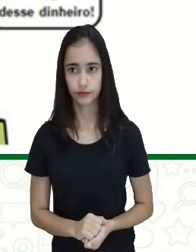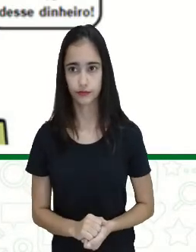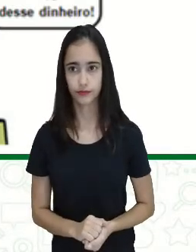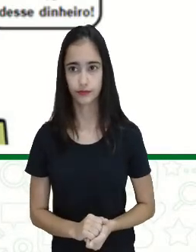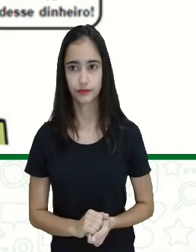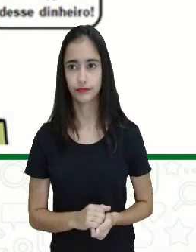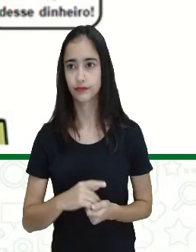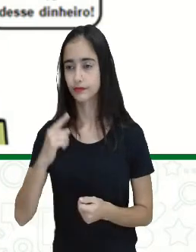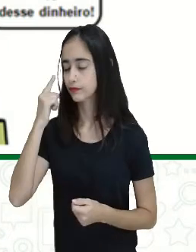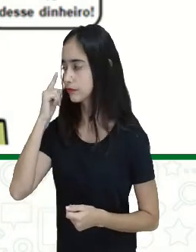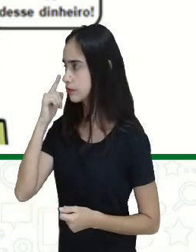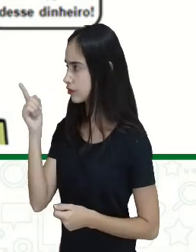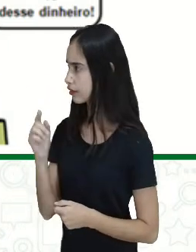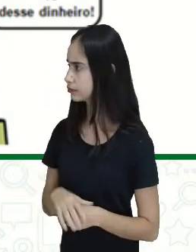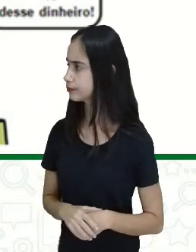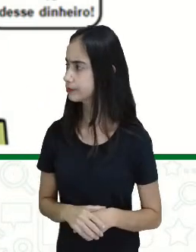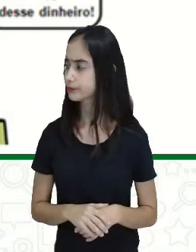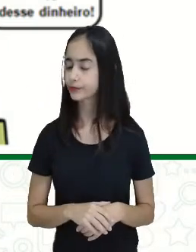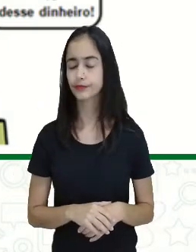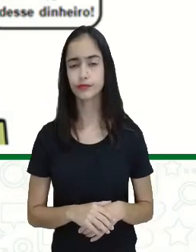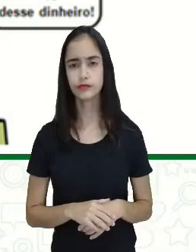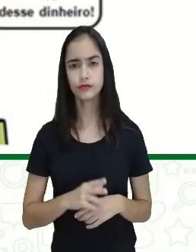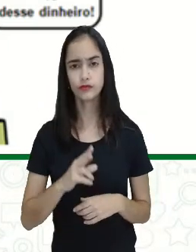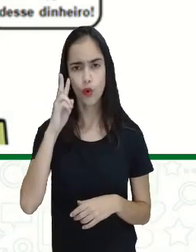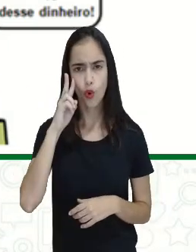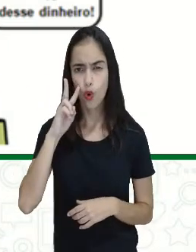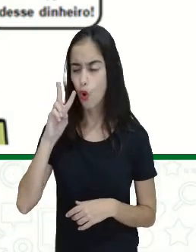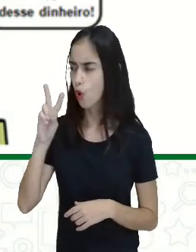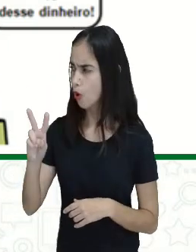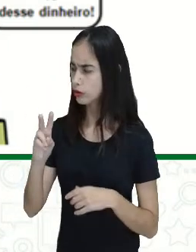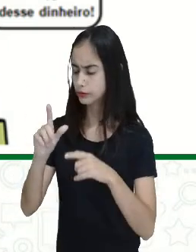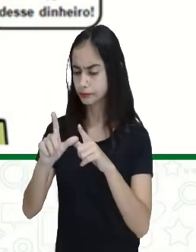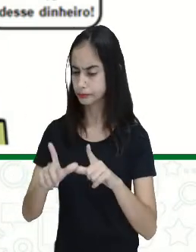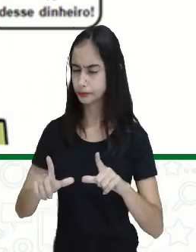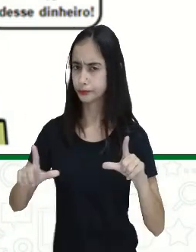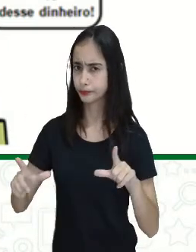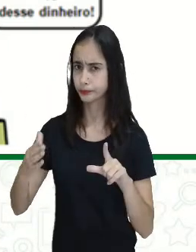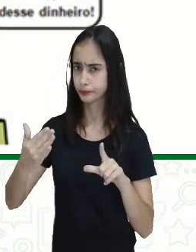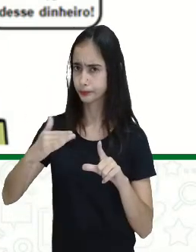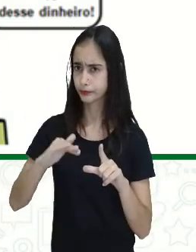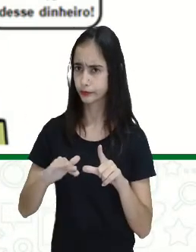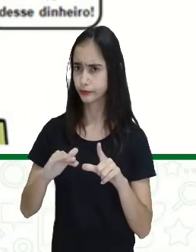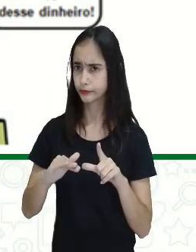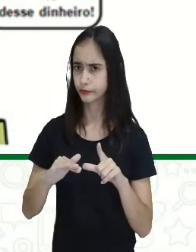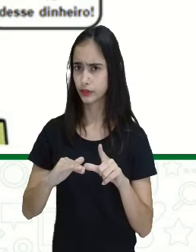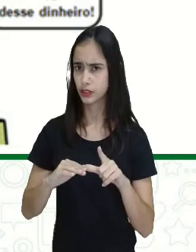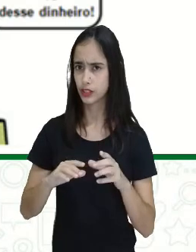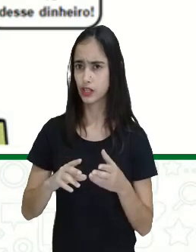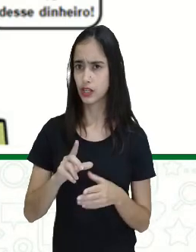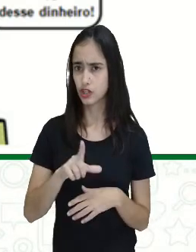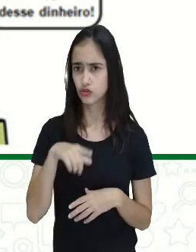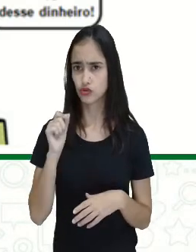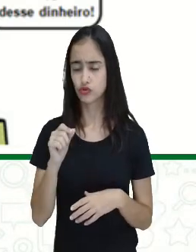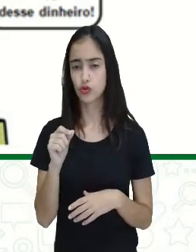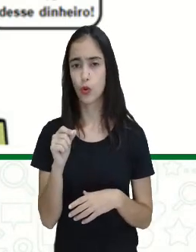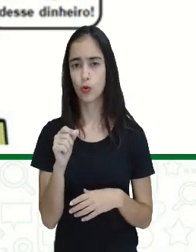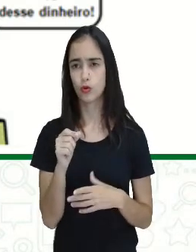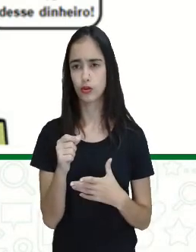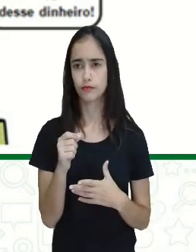Aqui diz: observe o quadrinho abaixo e assinale a opção que